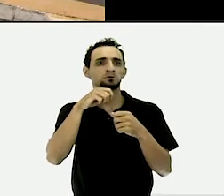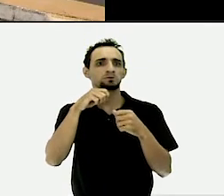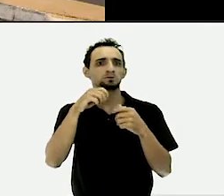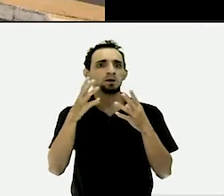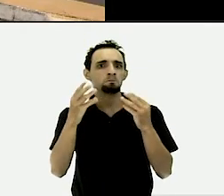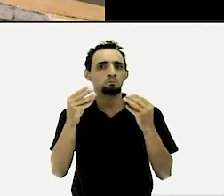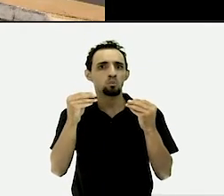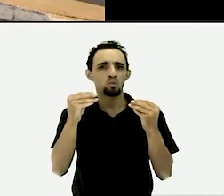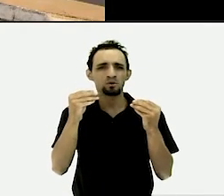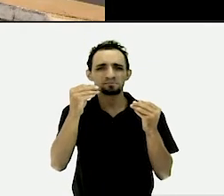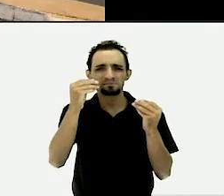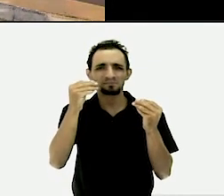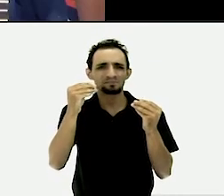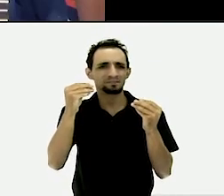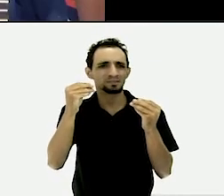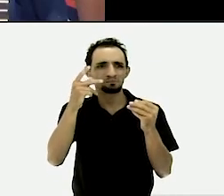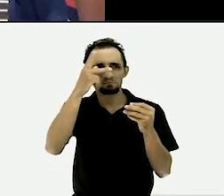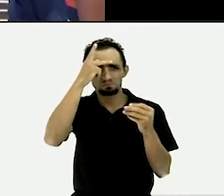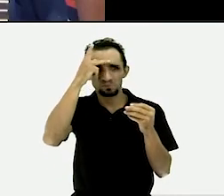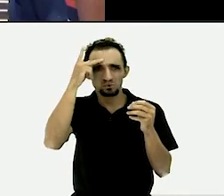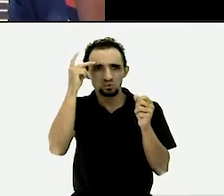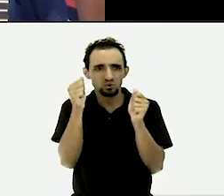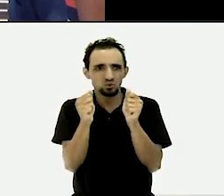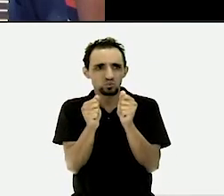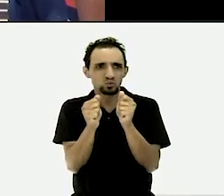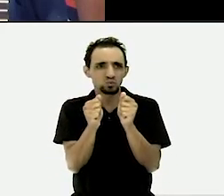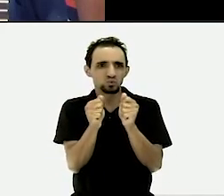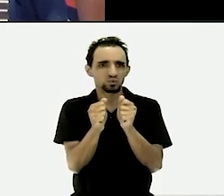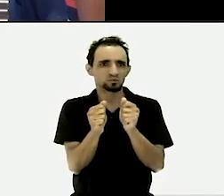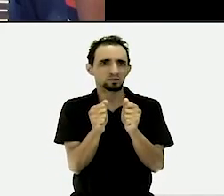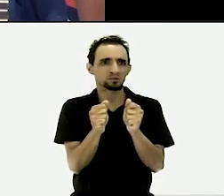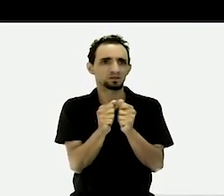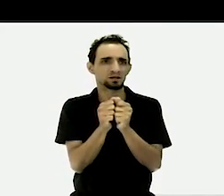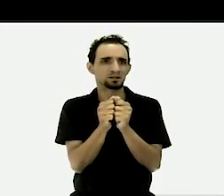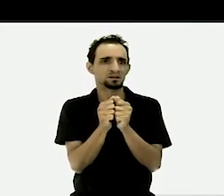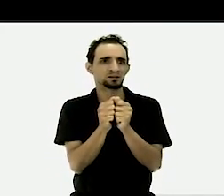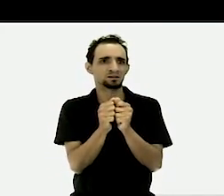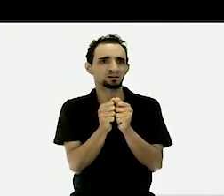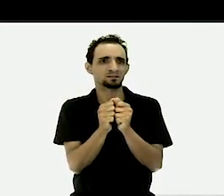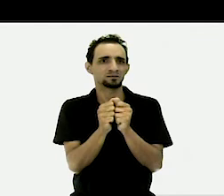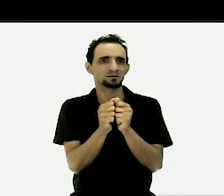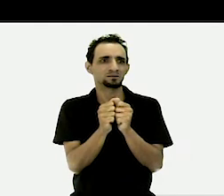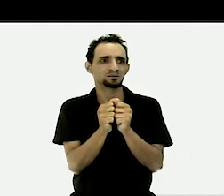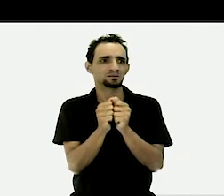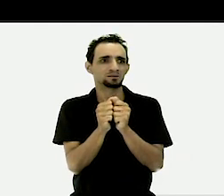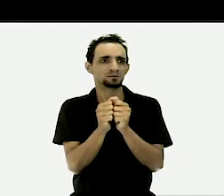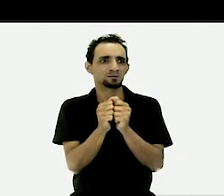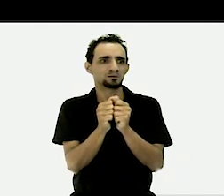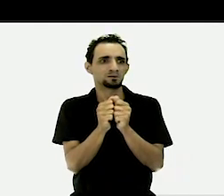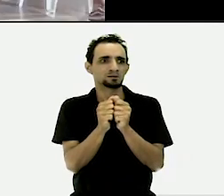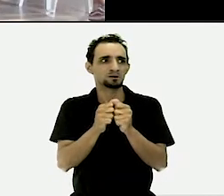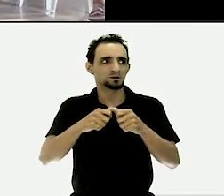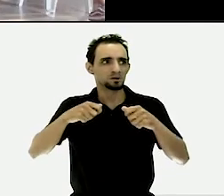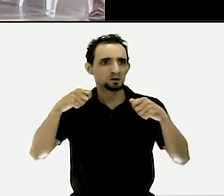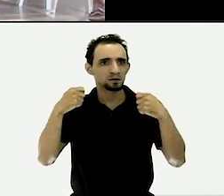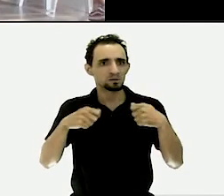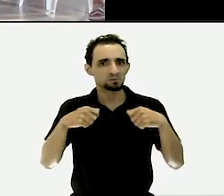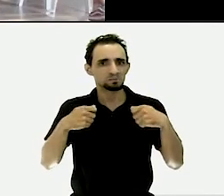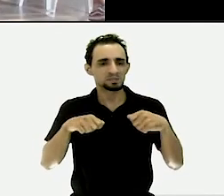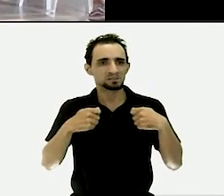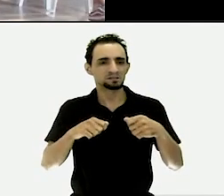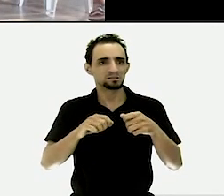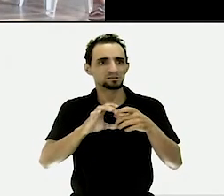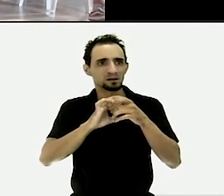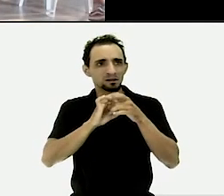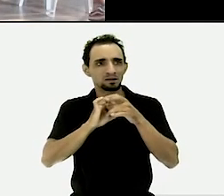pessoas, tinha cerca de 500 pessoas lá no CCI, um lugarzinho, um buraquinho, né, pequeno lá, desculpa até